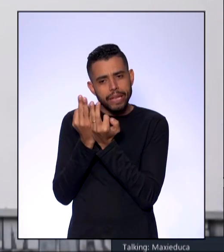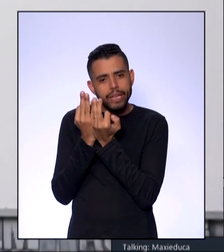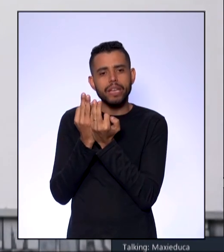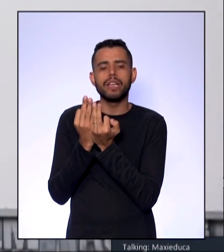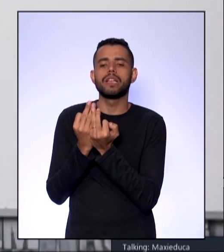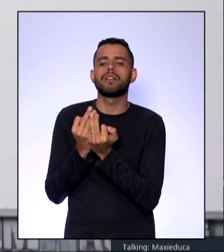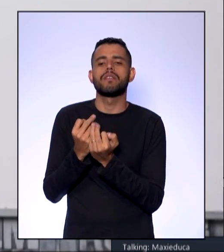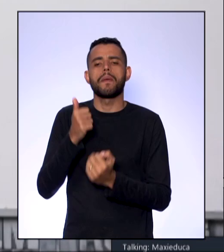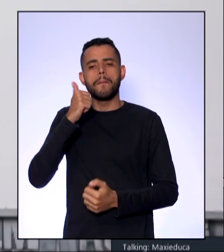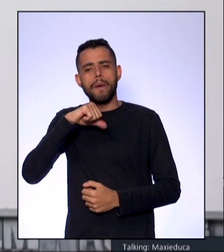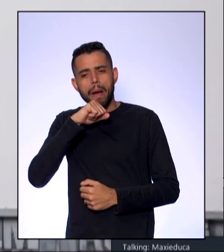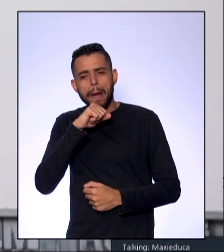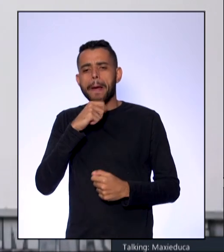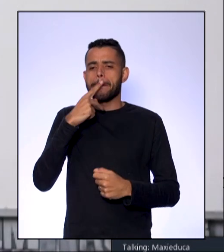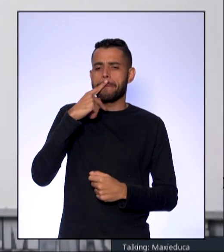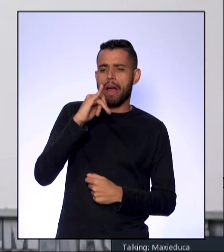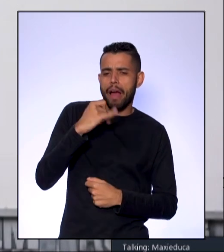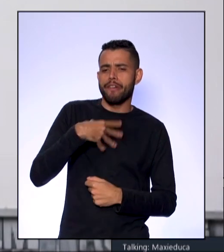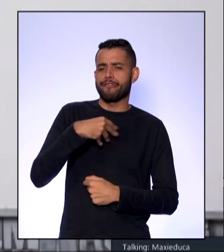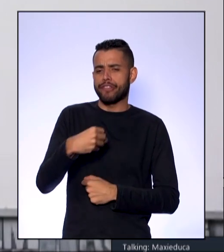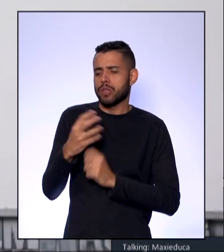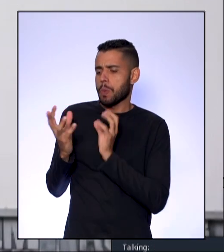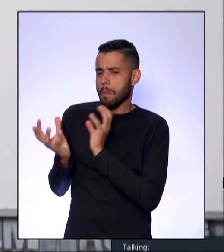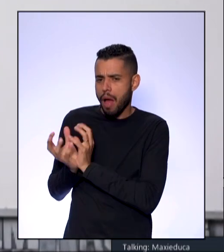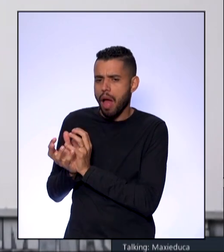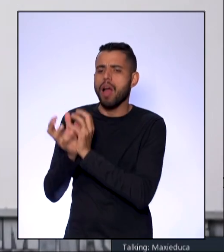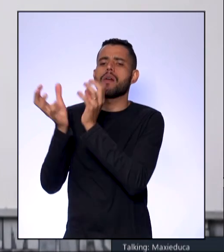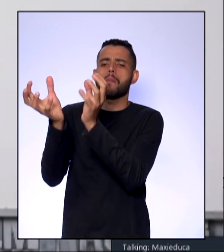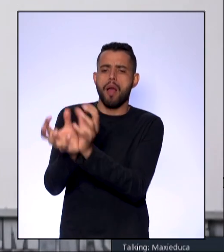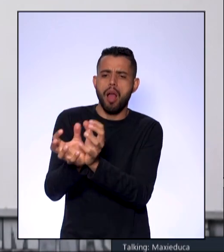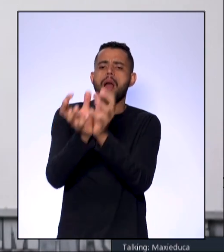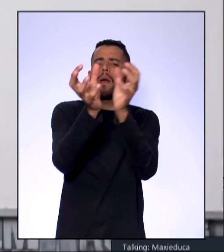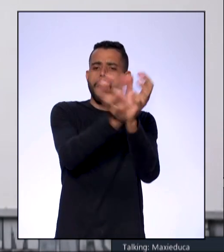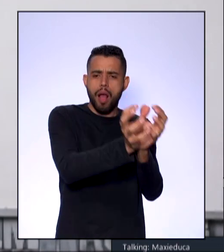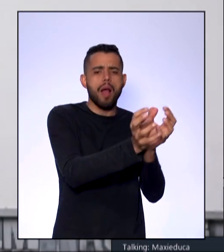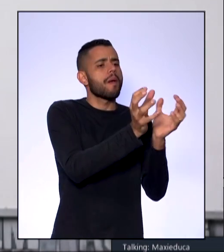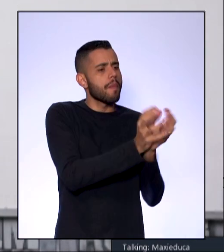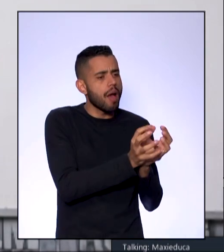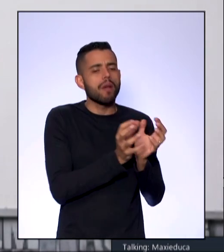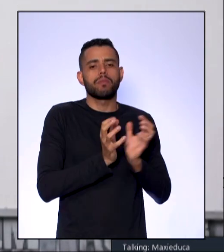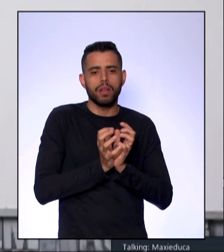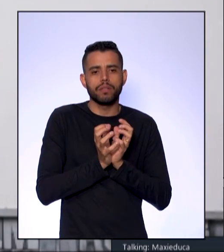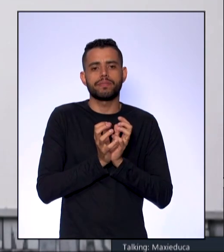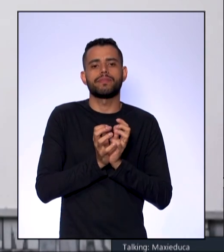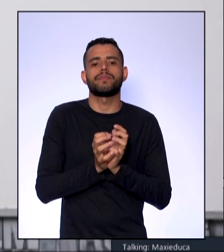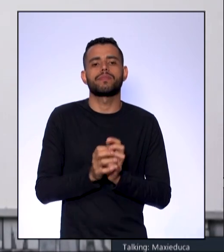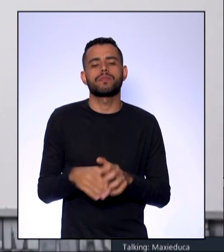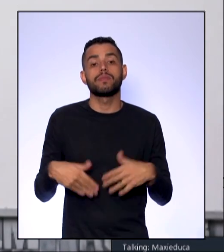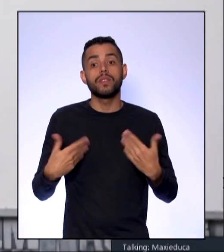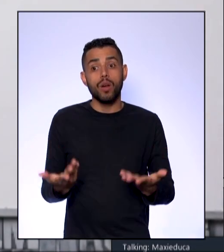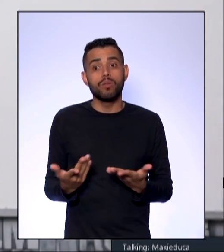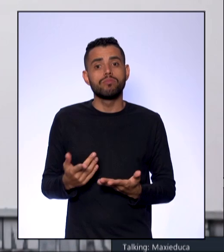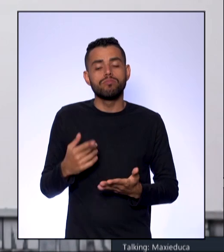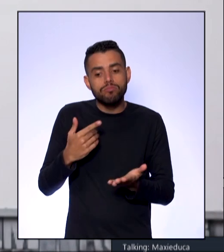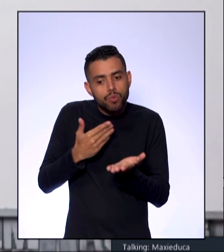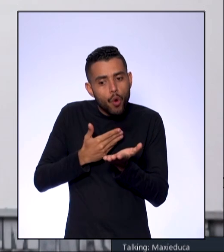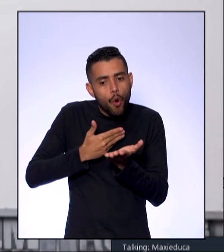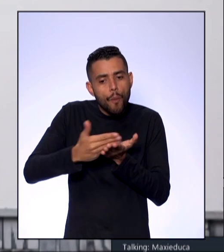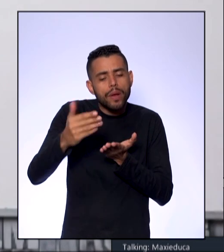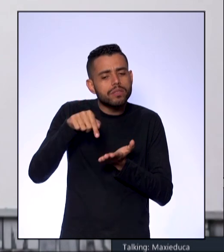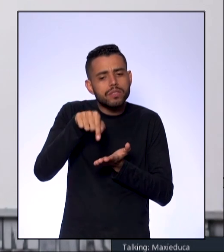organização tradicional. Partindo desse pressuposto, eu começo a enxergar uma realidade bem interessante.